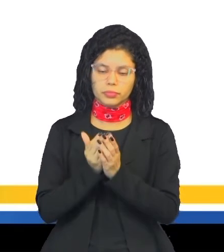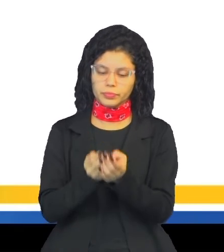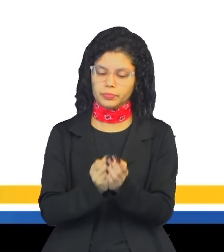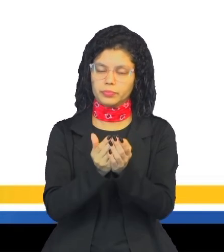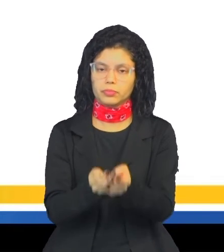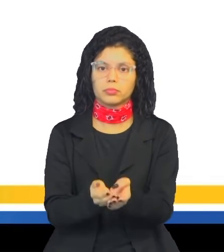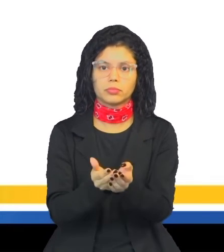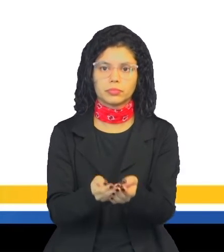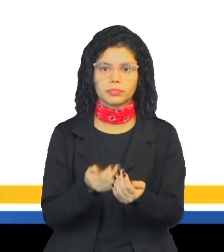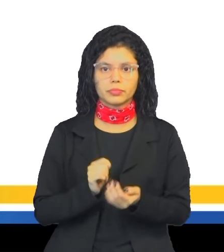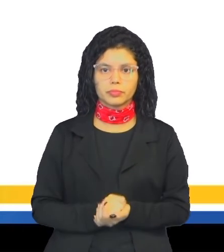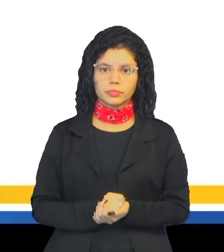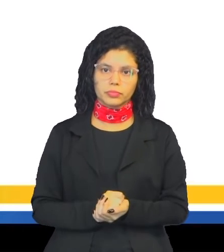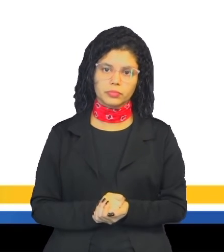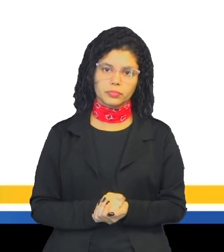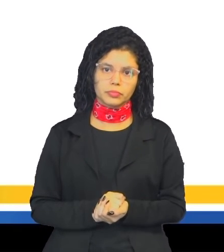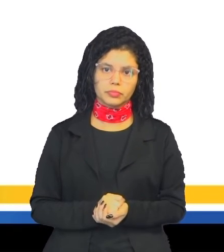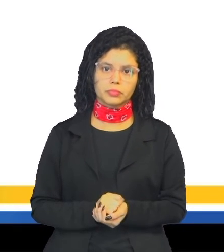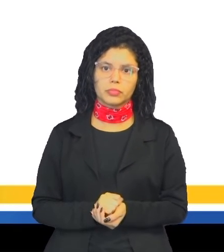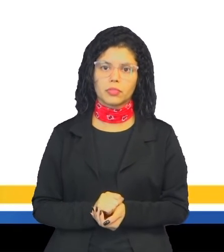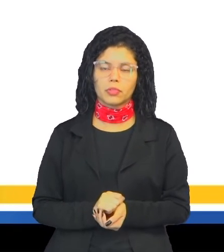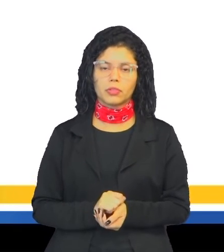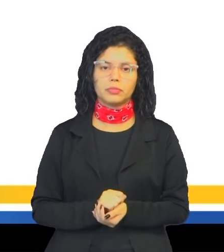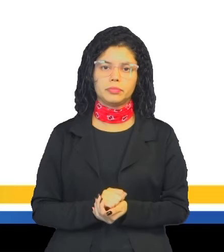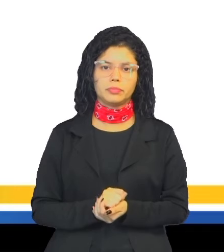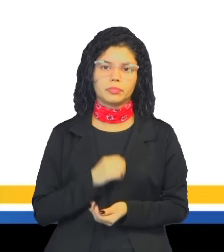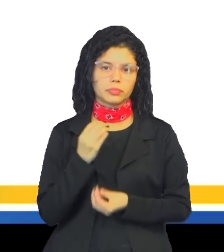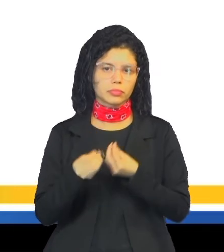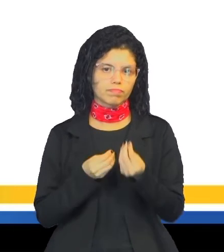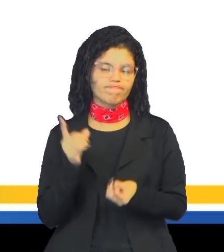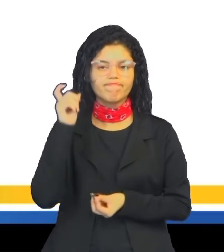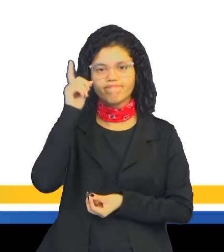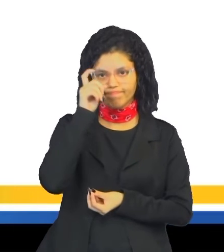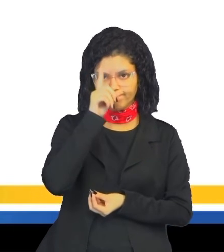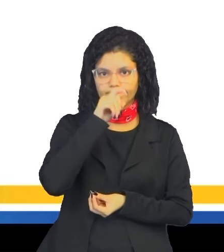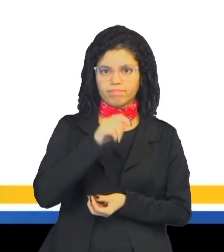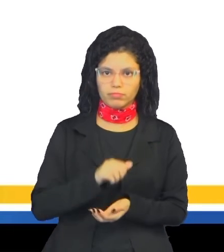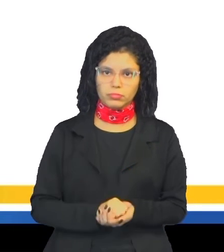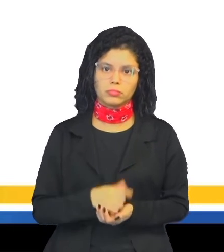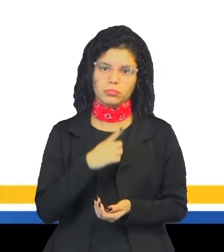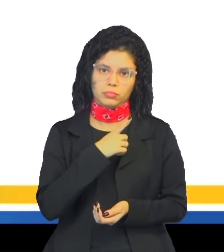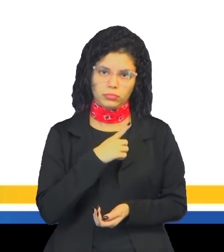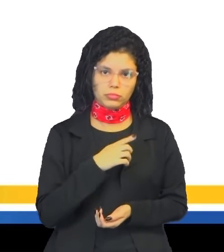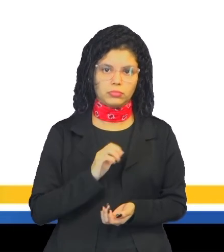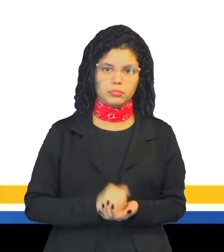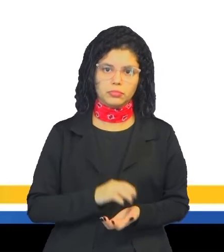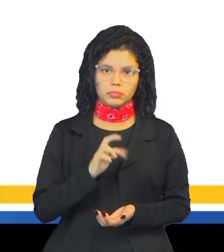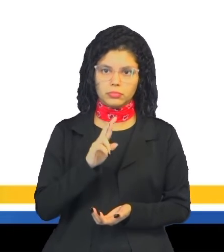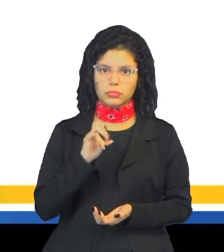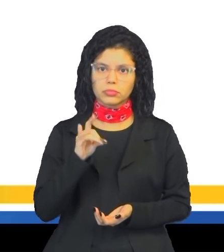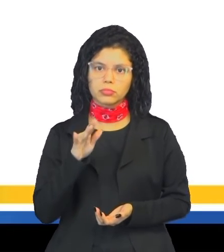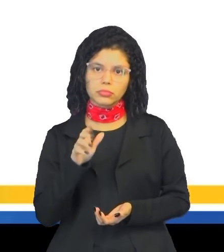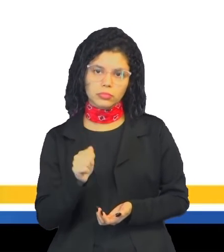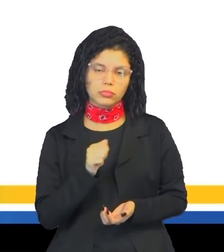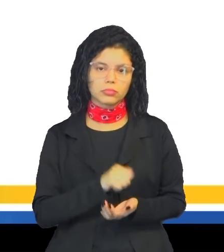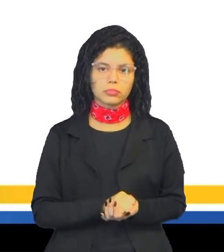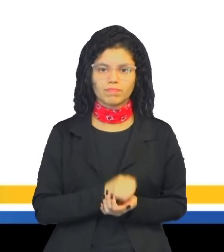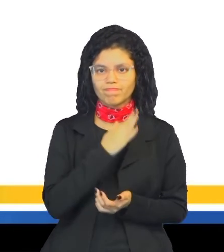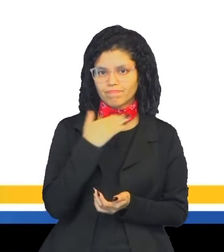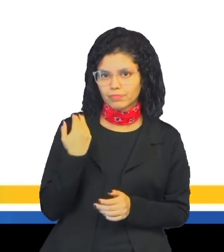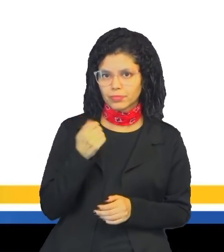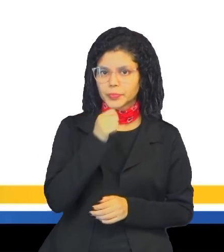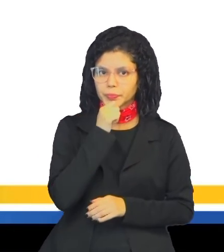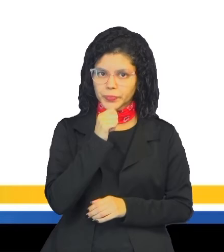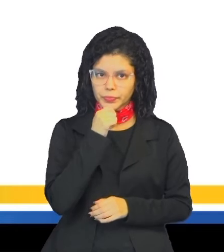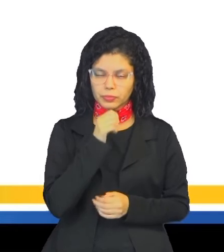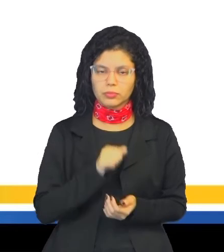navios negreiros eram uma forma cruel, né, de transporte, né? Muitas mortes, né, no transporte